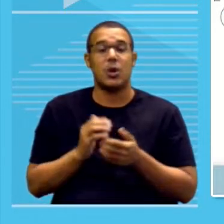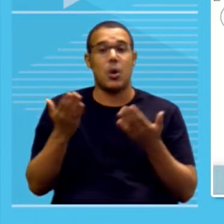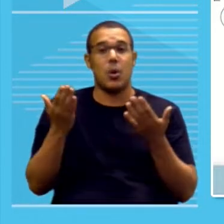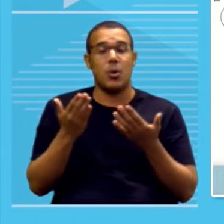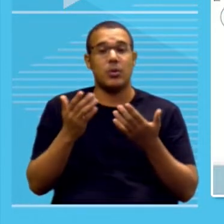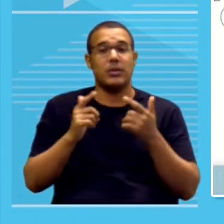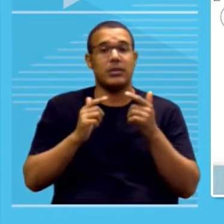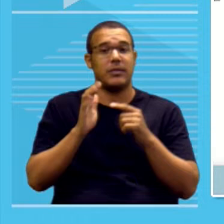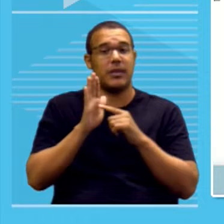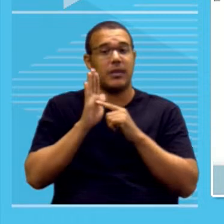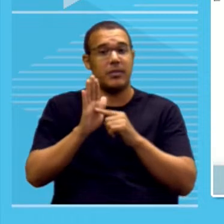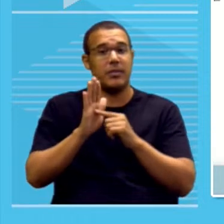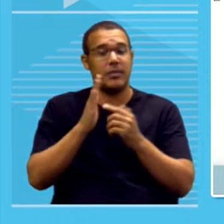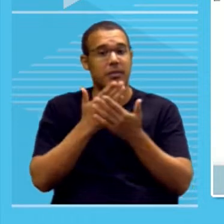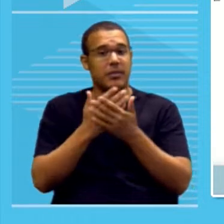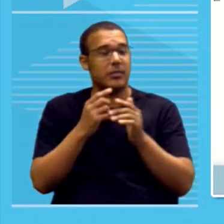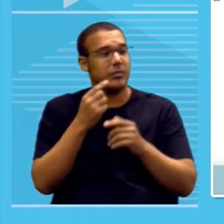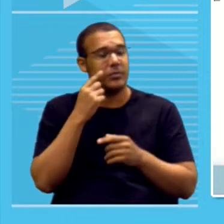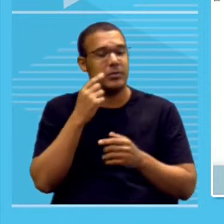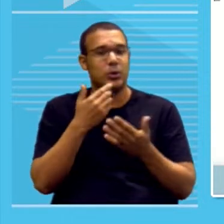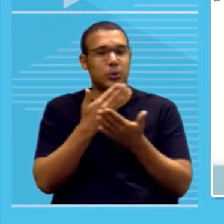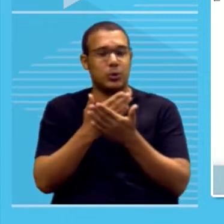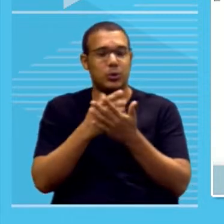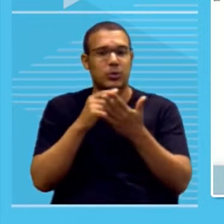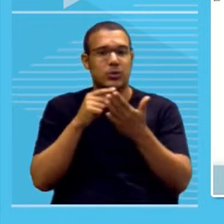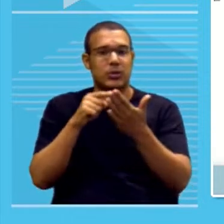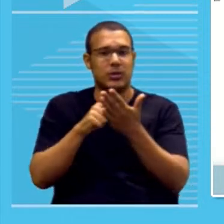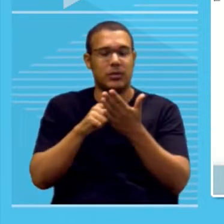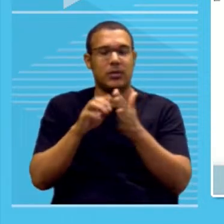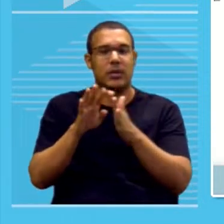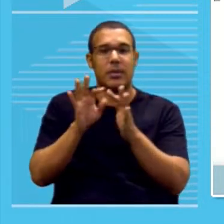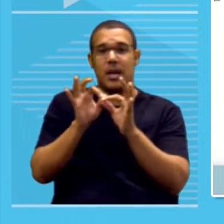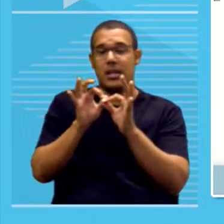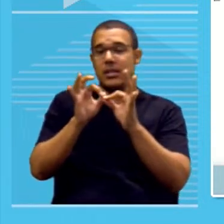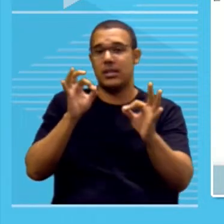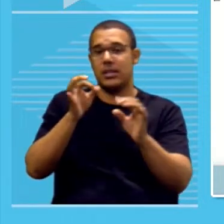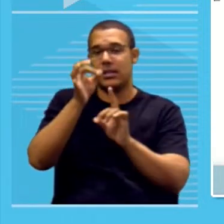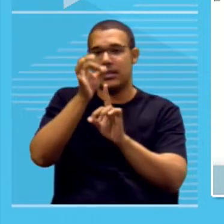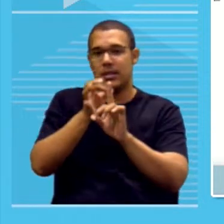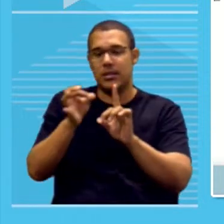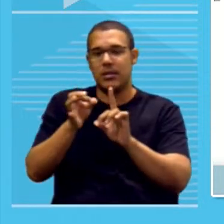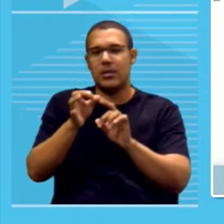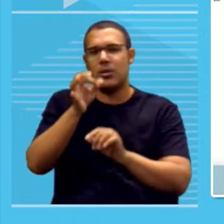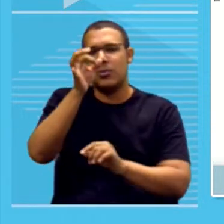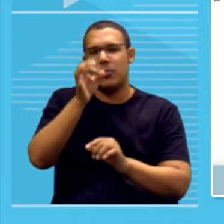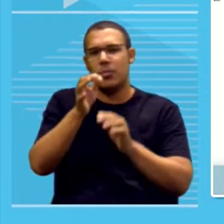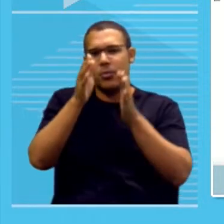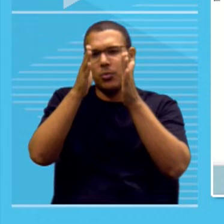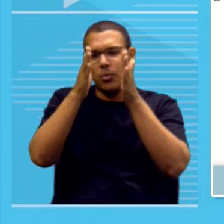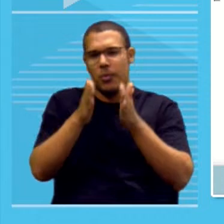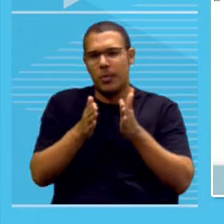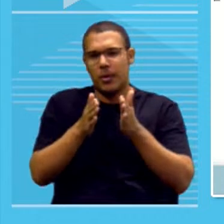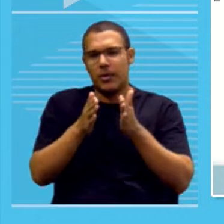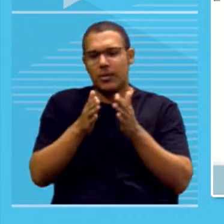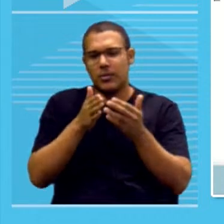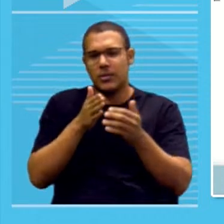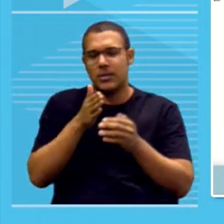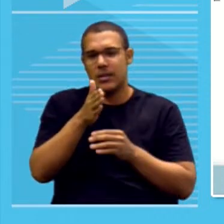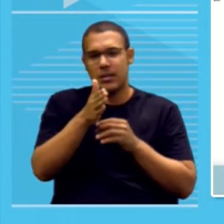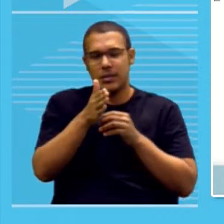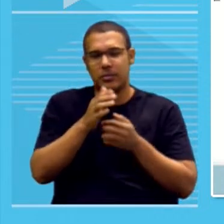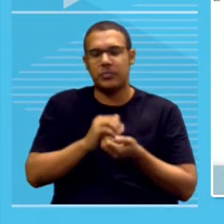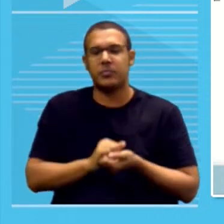vai estar trabalhando o estudo do ponto a distância entre dois pontos e o ponto médio de um segmento de reta ou seja